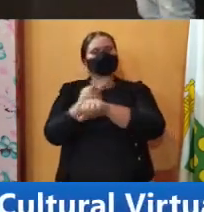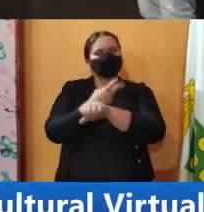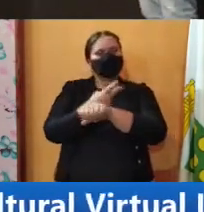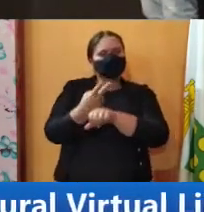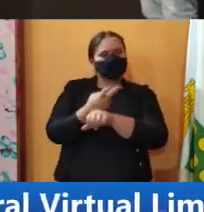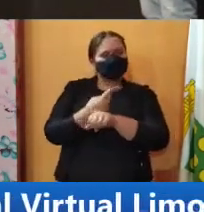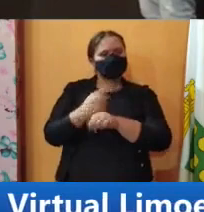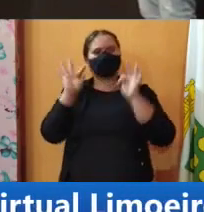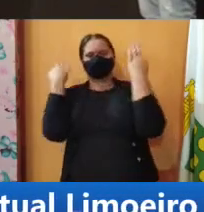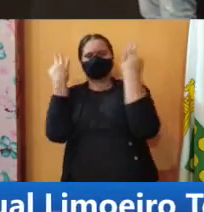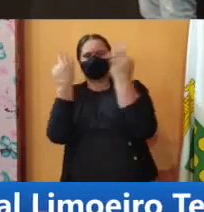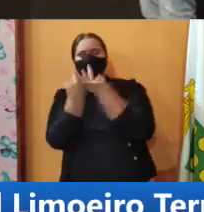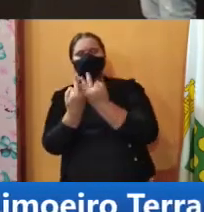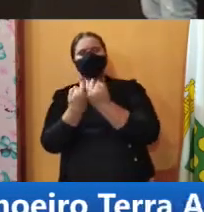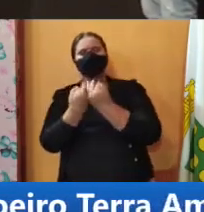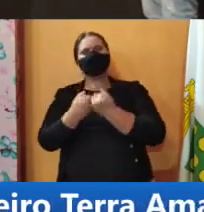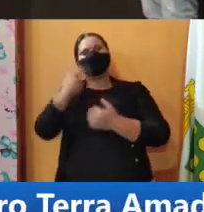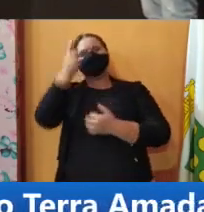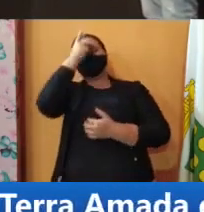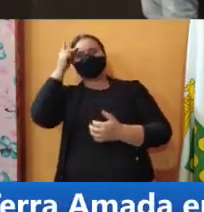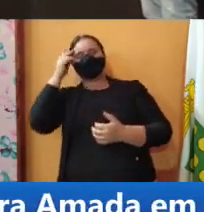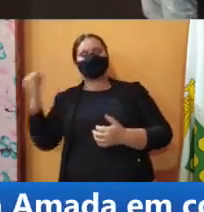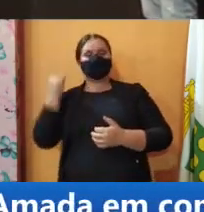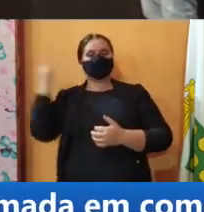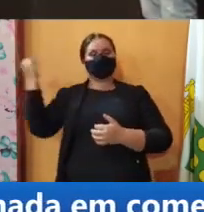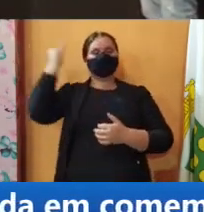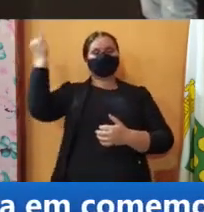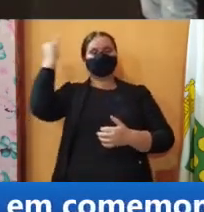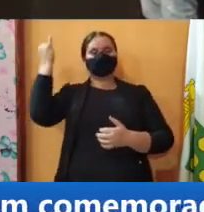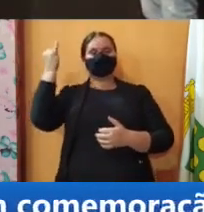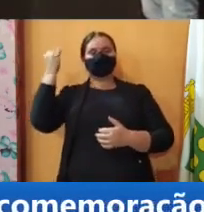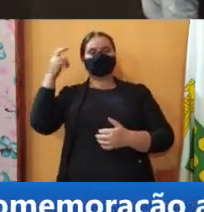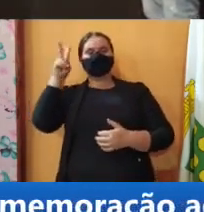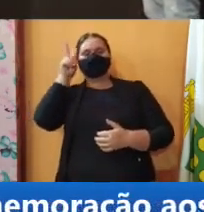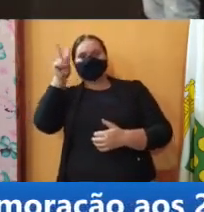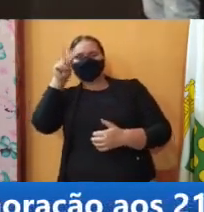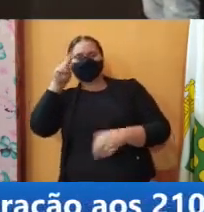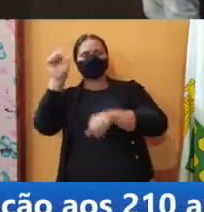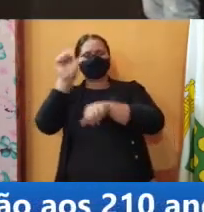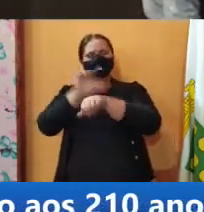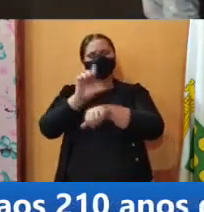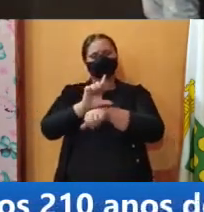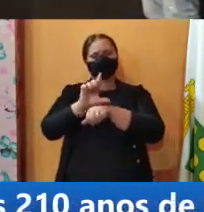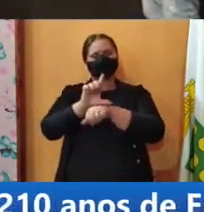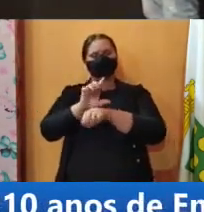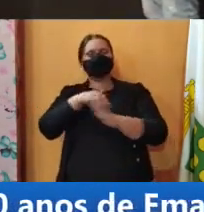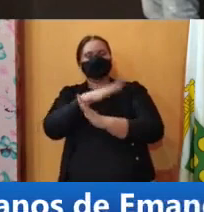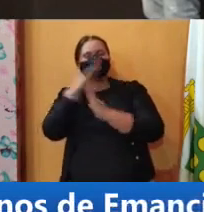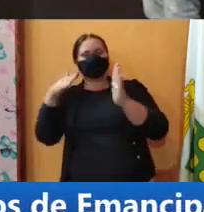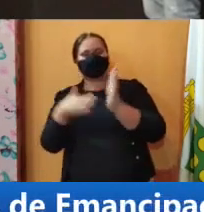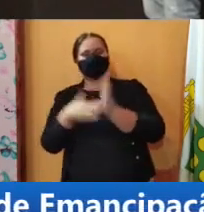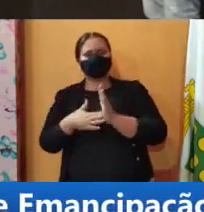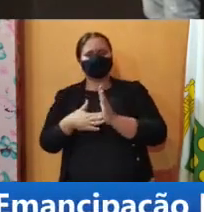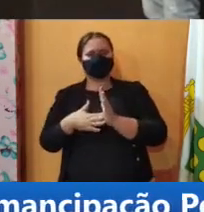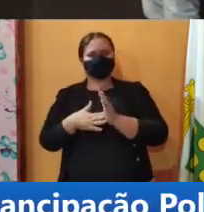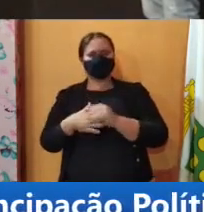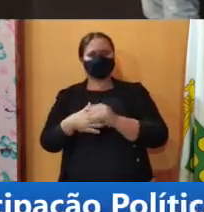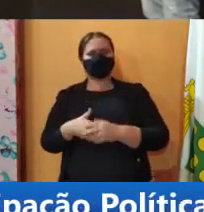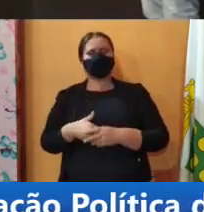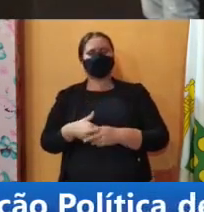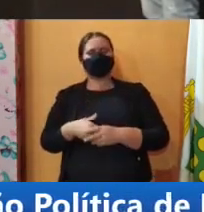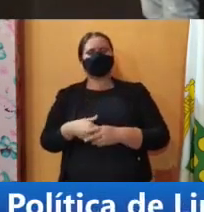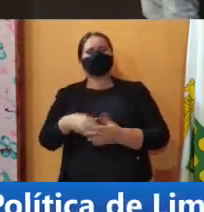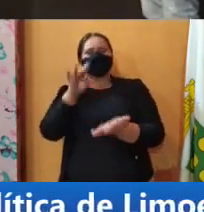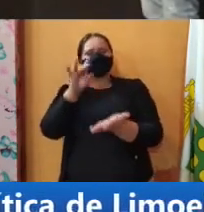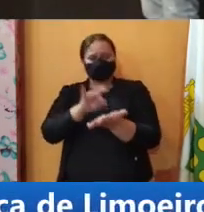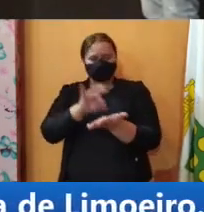família do Coronel Chico, aí todo mundo vai se envolver nessa questão, todo mundo que gosta da cidade, né, Bolinha? E aí eu tenho certeza